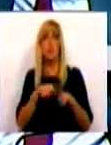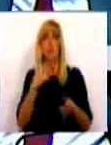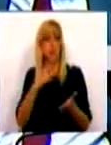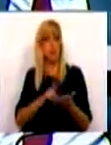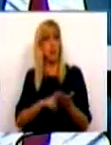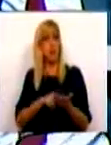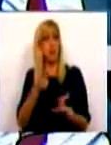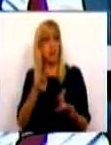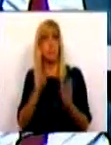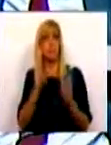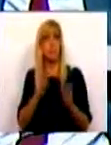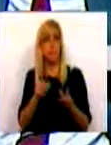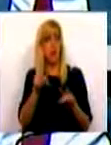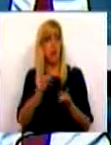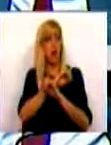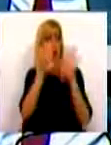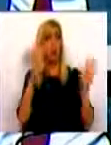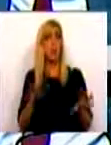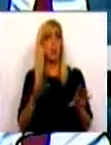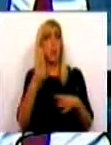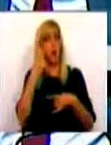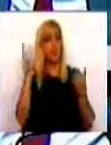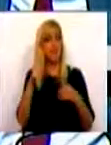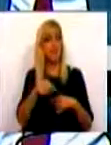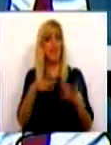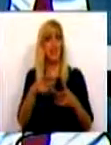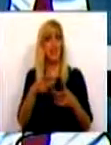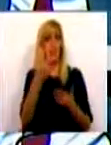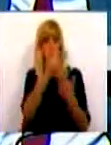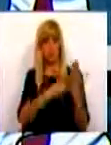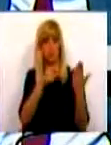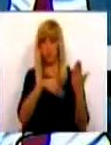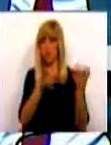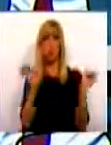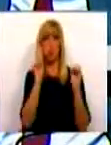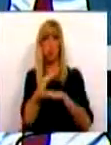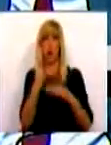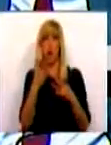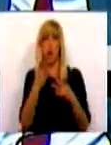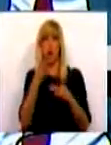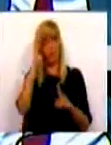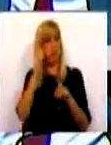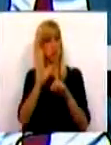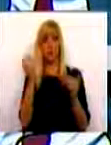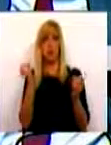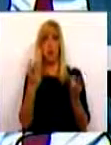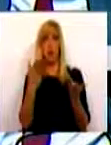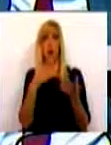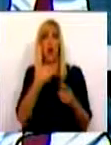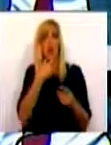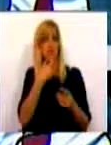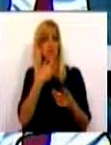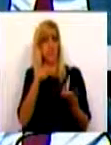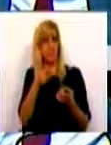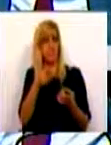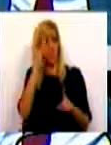tenha que ser e que é claramente apresentada nestes documentos. Não há nenhum objetivo que não seja colocado